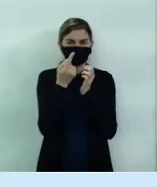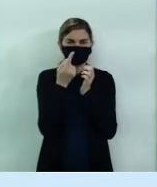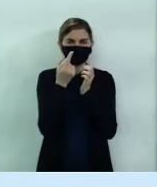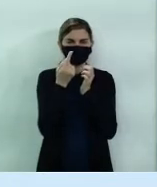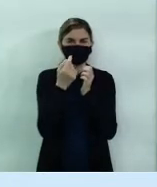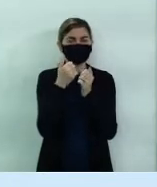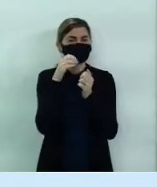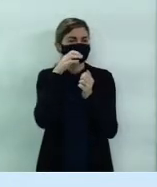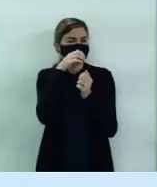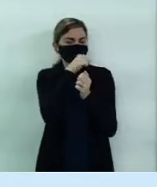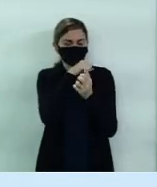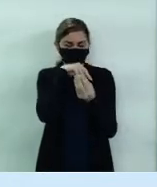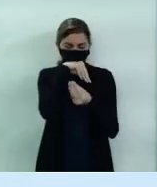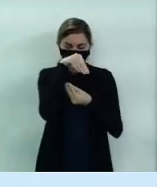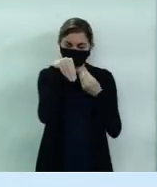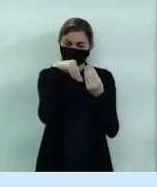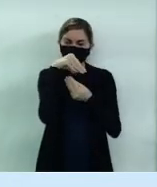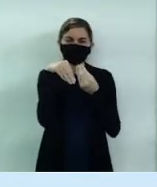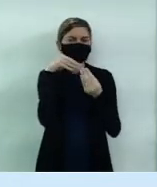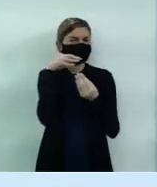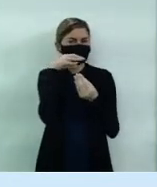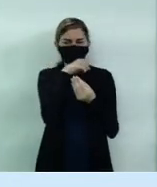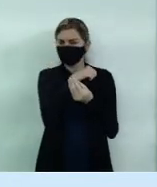É muito rápida essa reação.